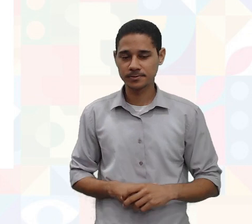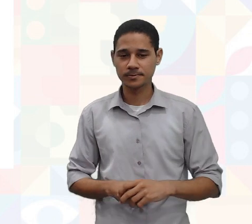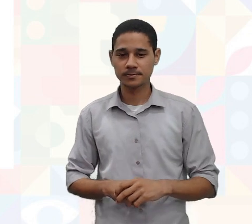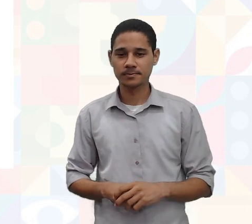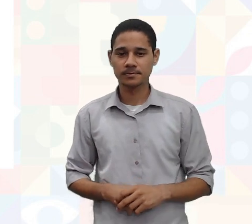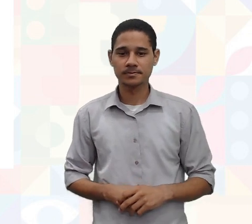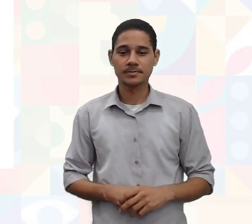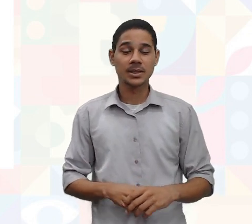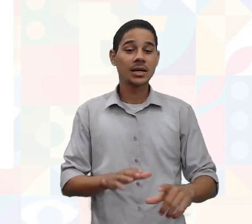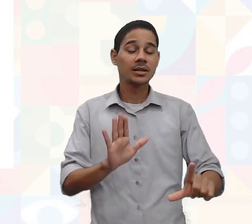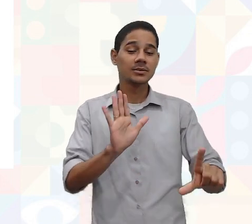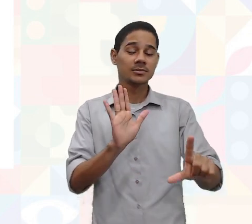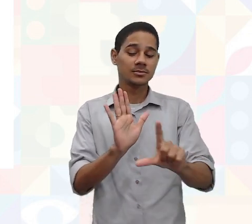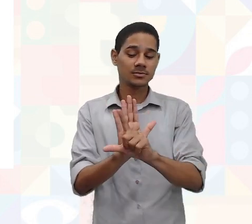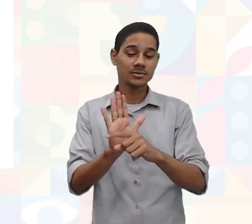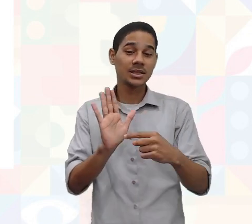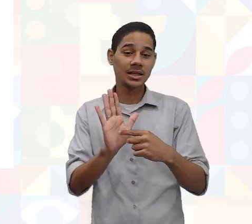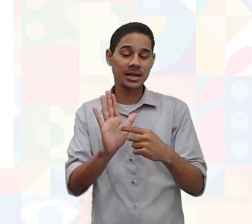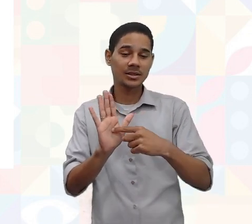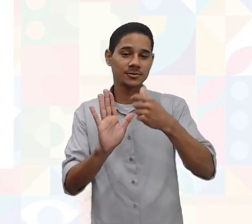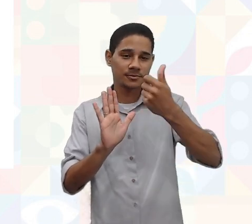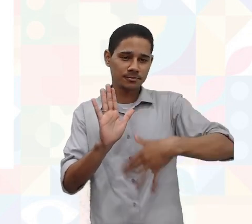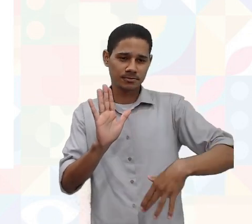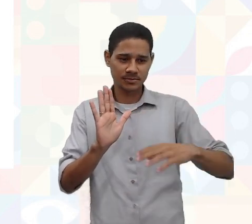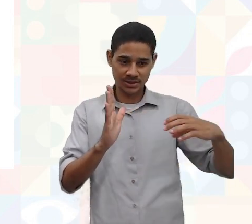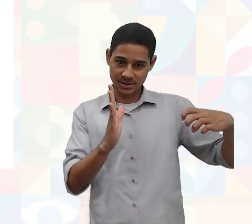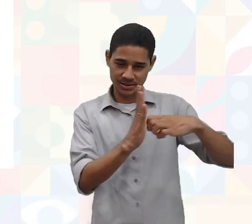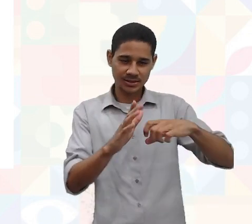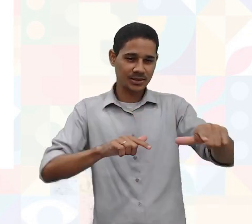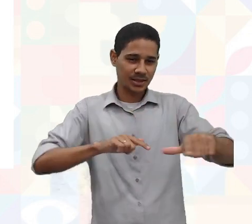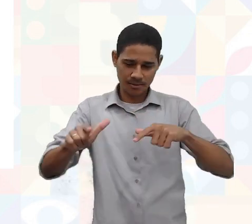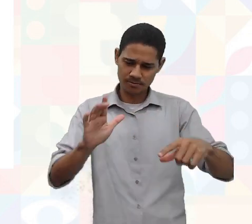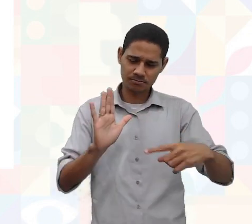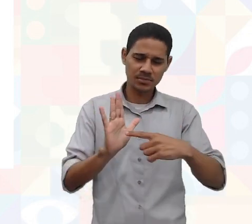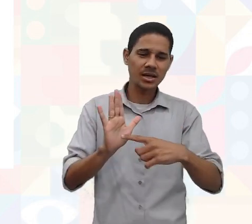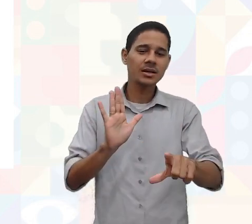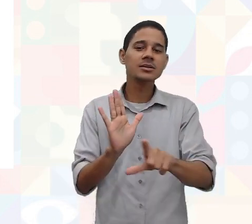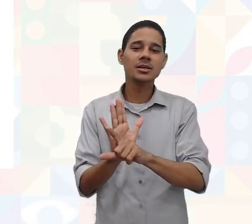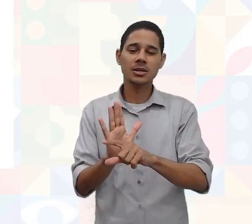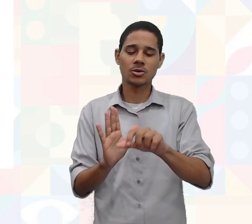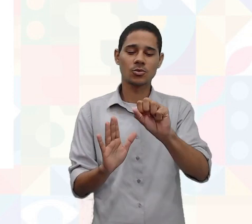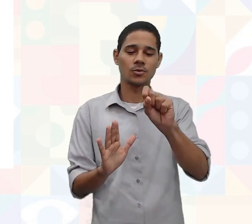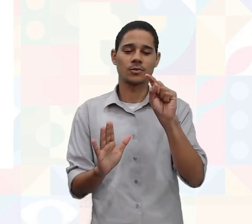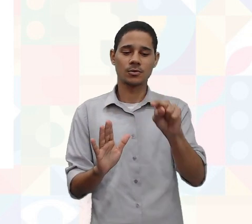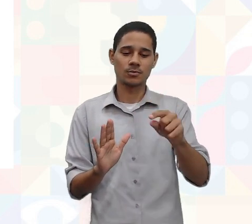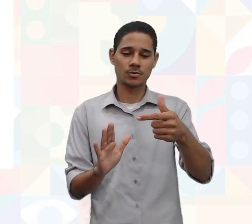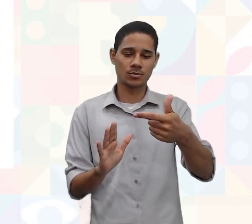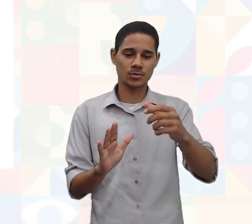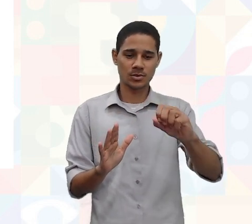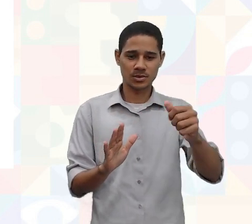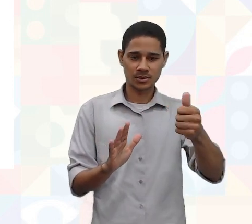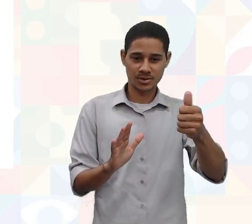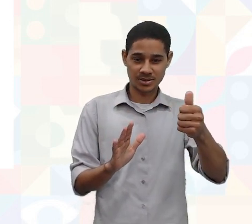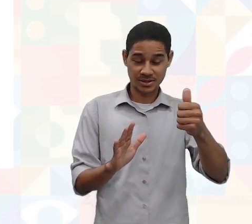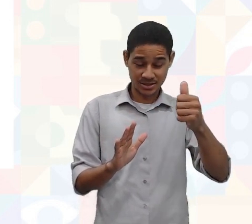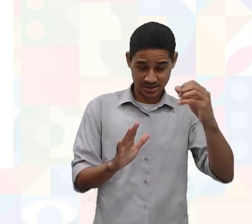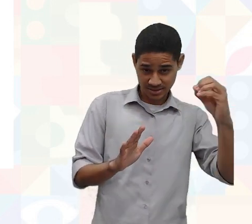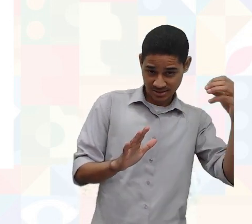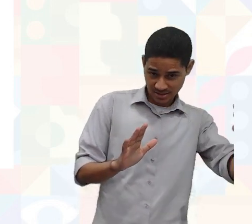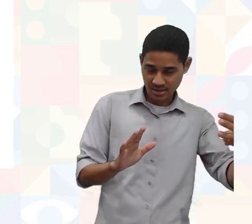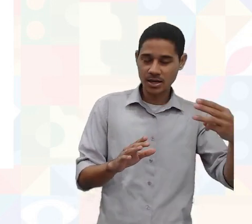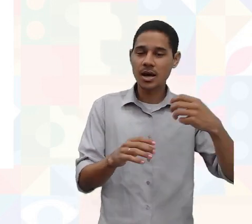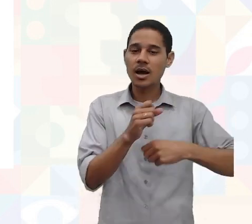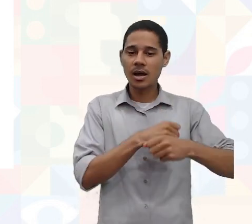A lei que define acidente de trabalho é a Lei 8.213, de 1991, em